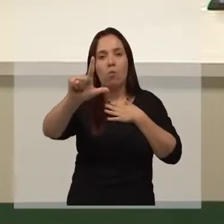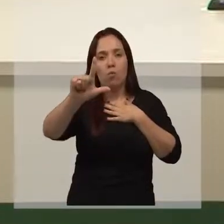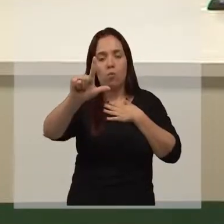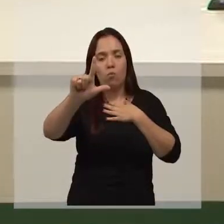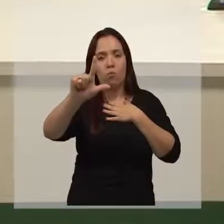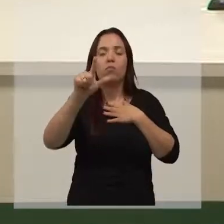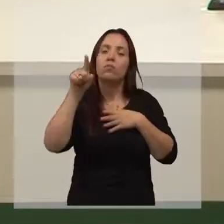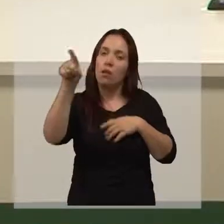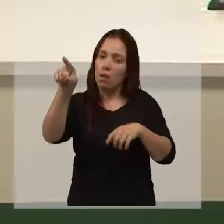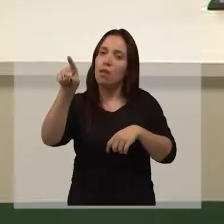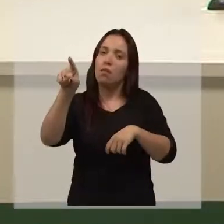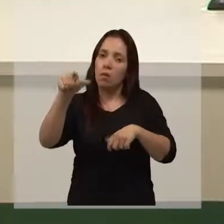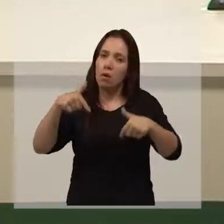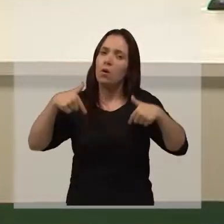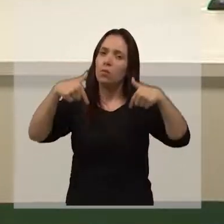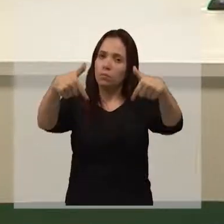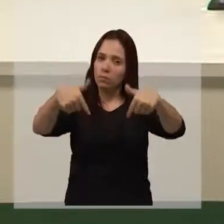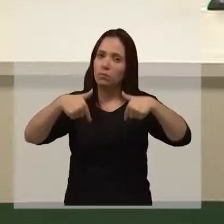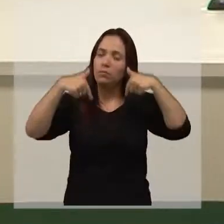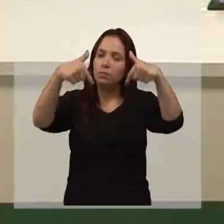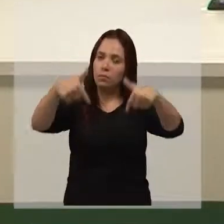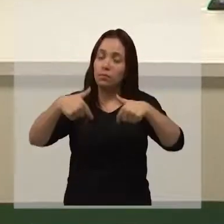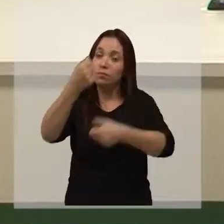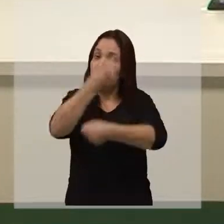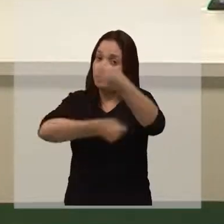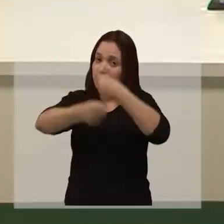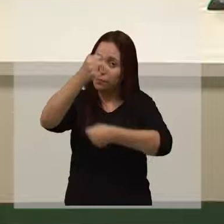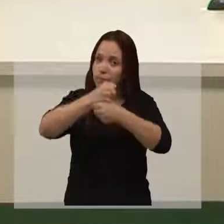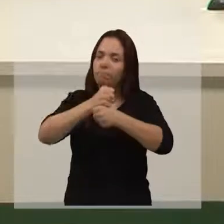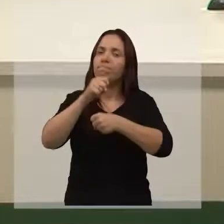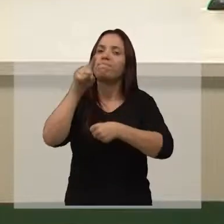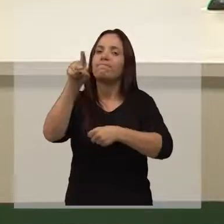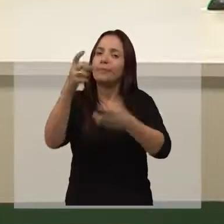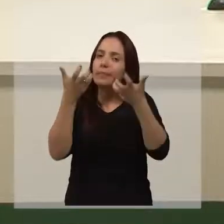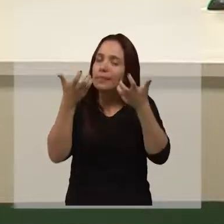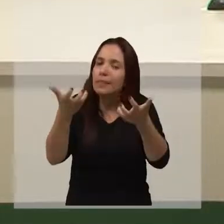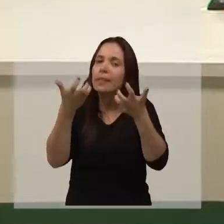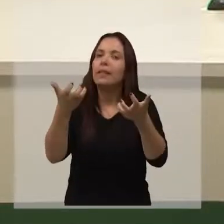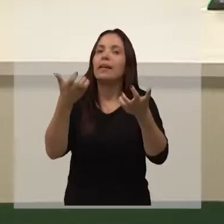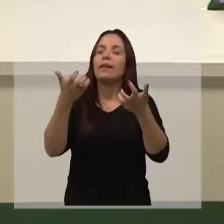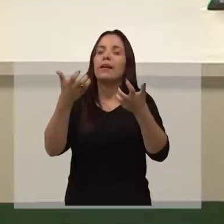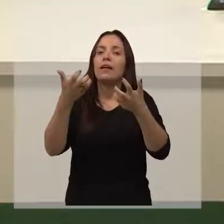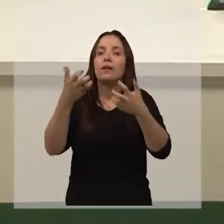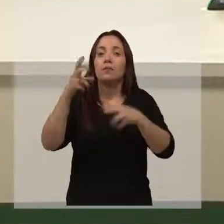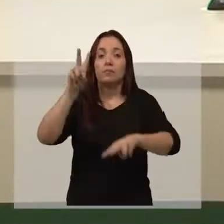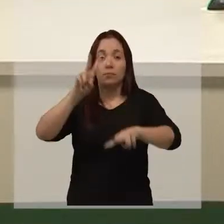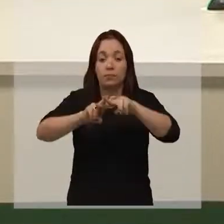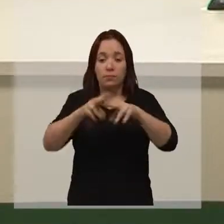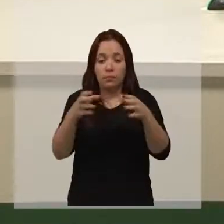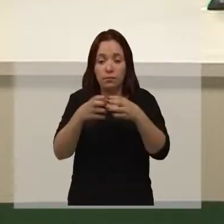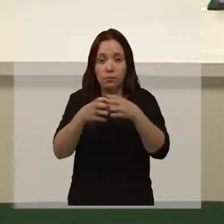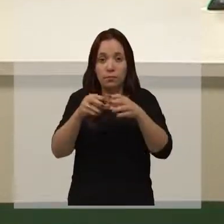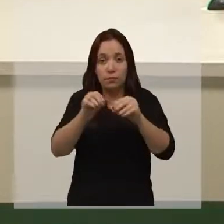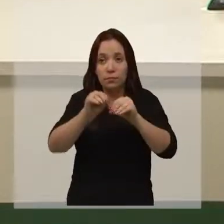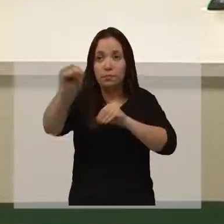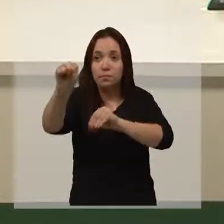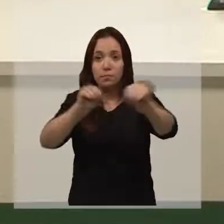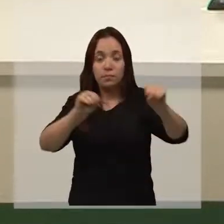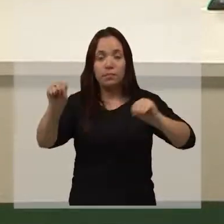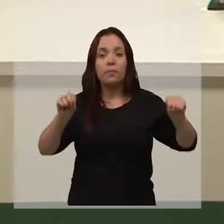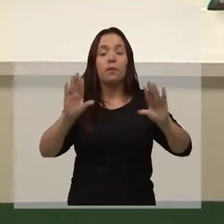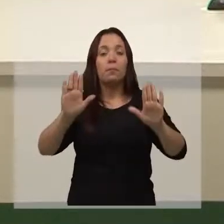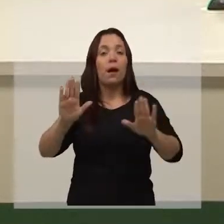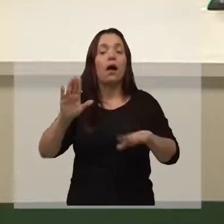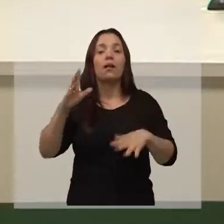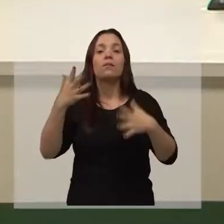o que a gente tem aí... O Raul Jungmann já no ano passado já queria ter feito a transferência, mas aí o governador na época... não foi